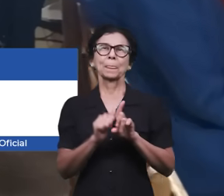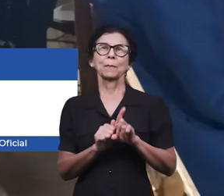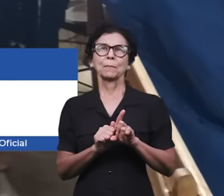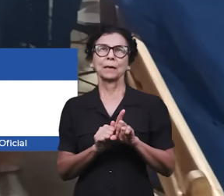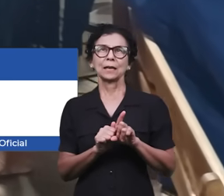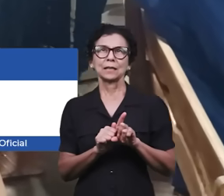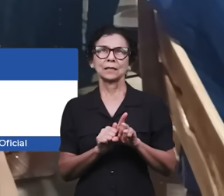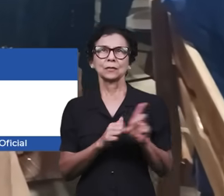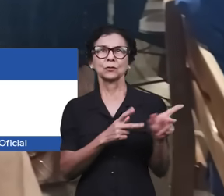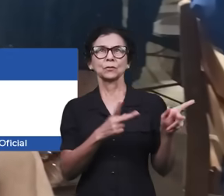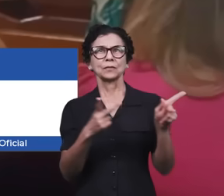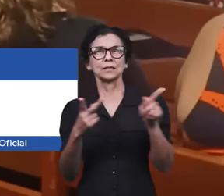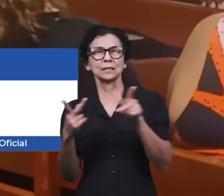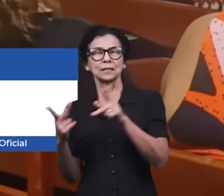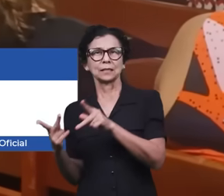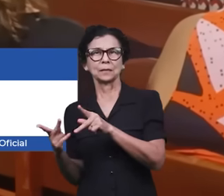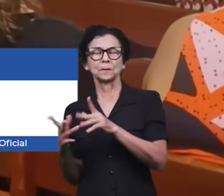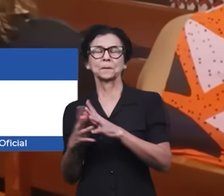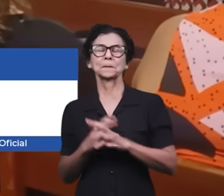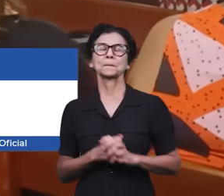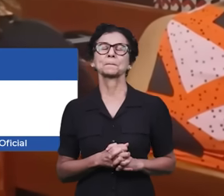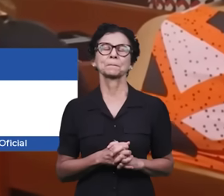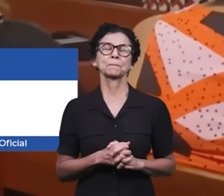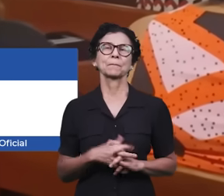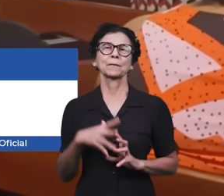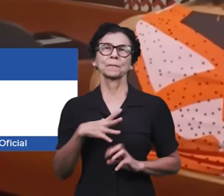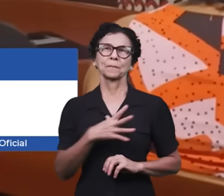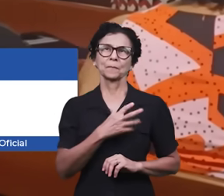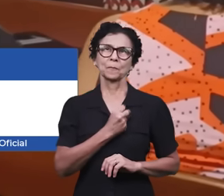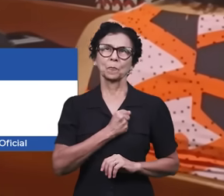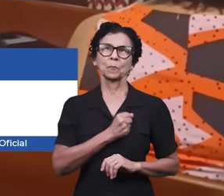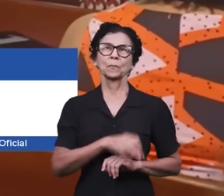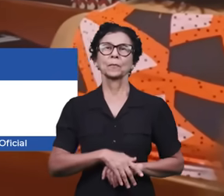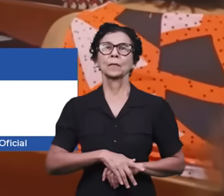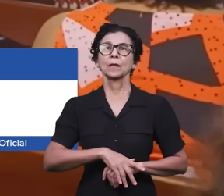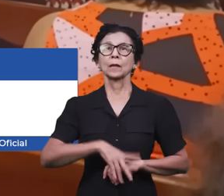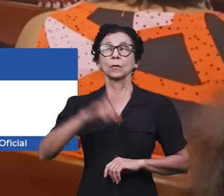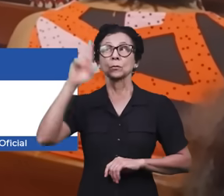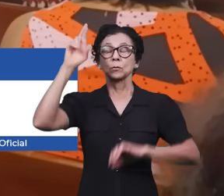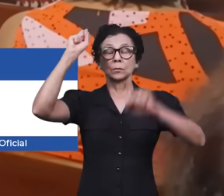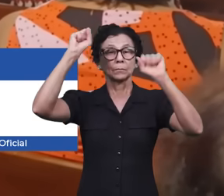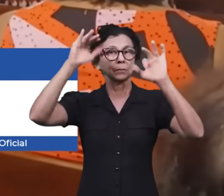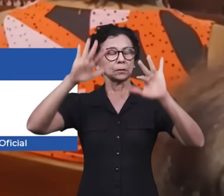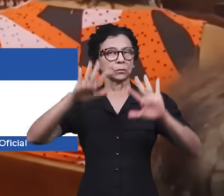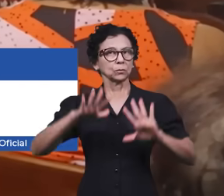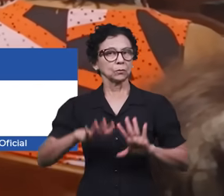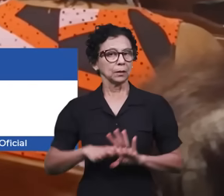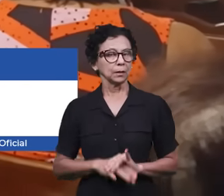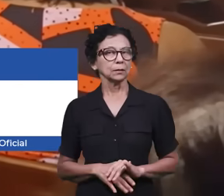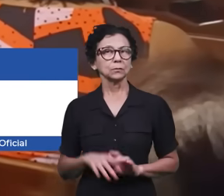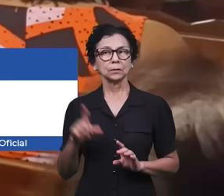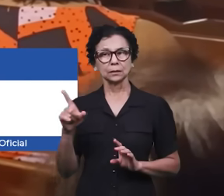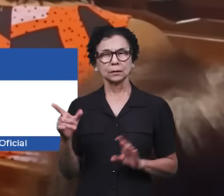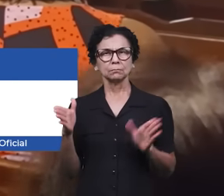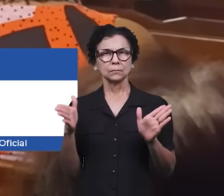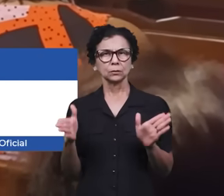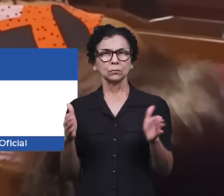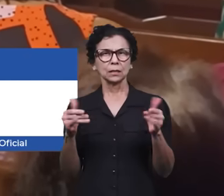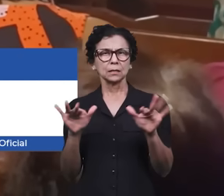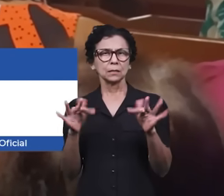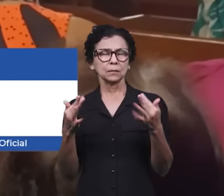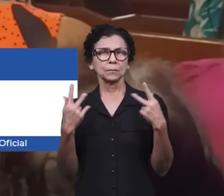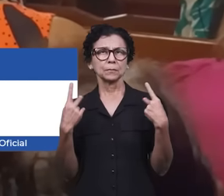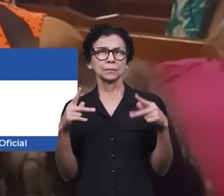incessantemente pela salvação dos nossos vizinhos. O Senhor tem operado uma grande bênção neste ponto de pregação, com a presença